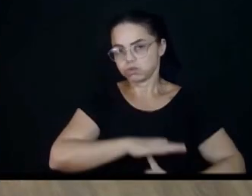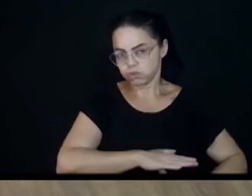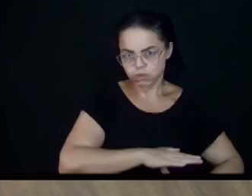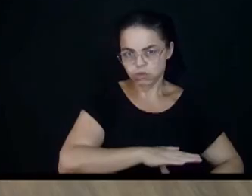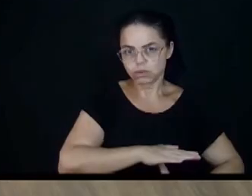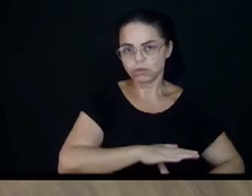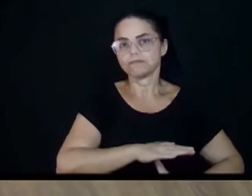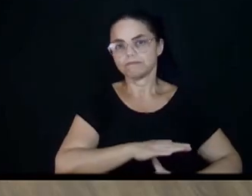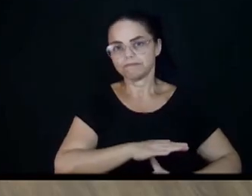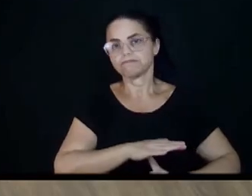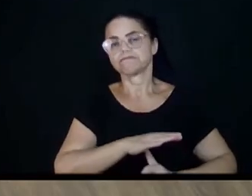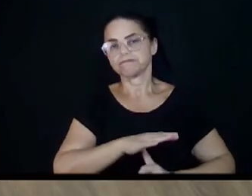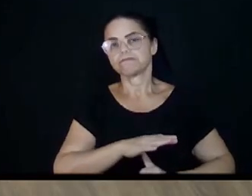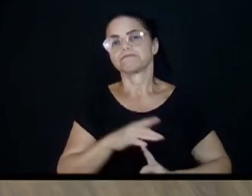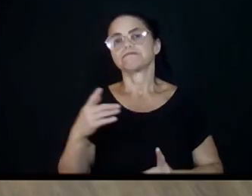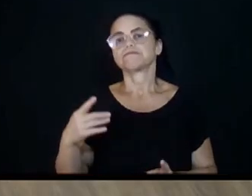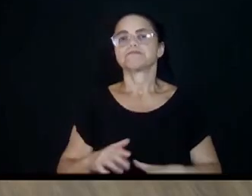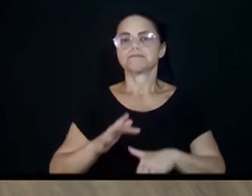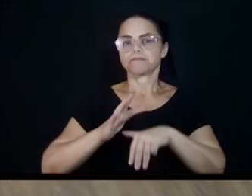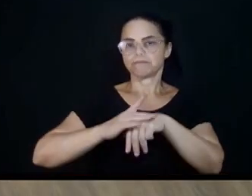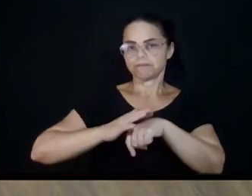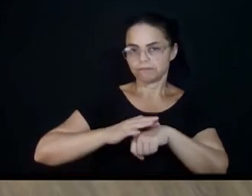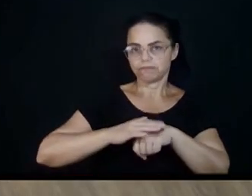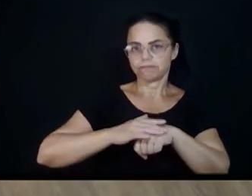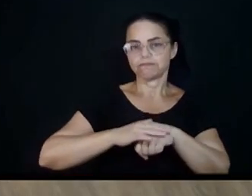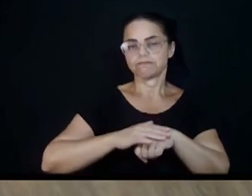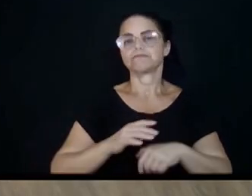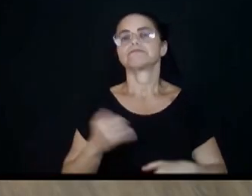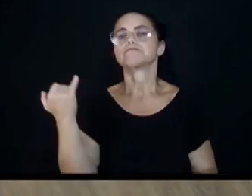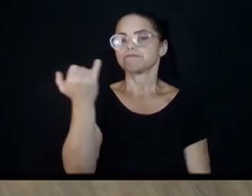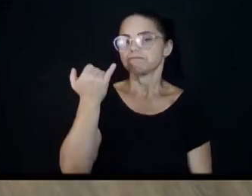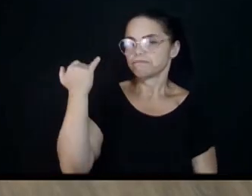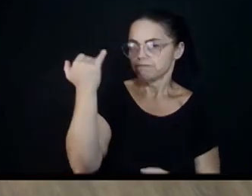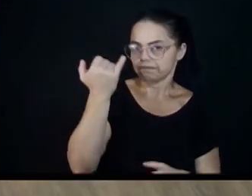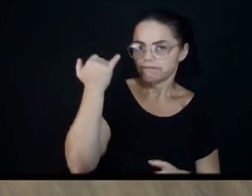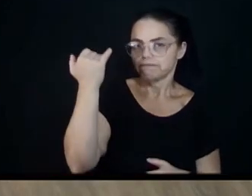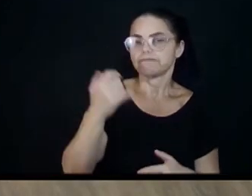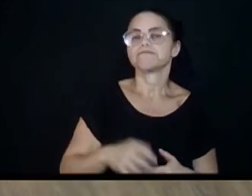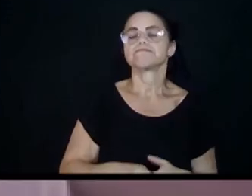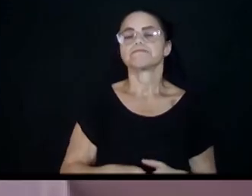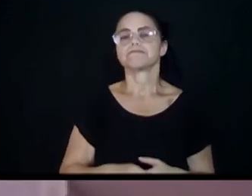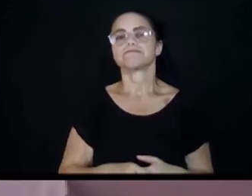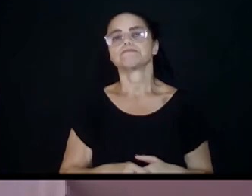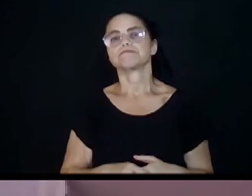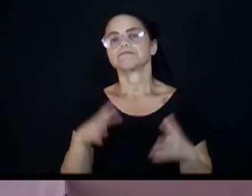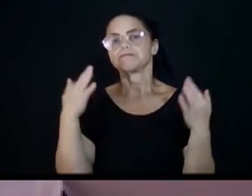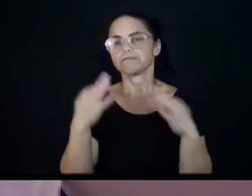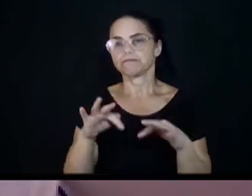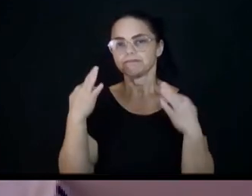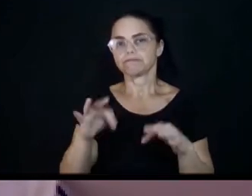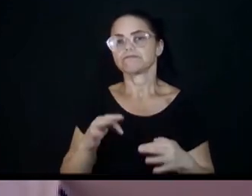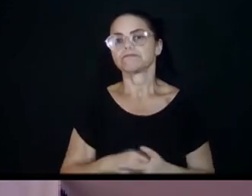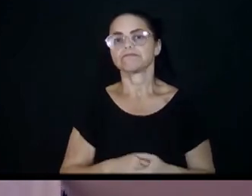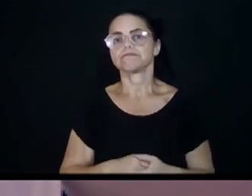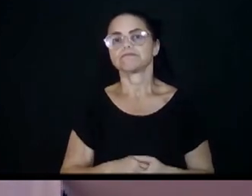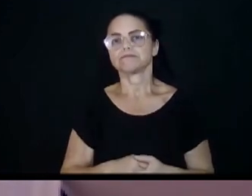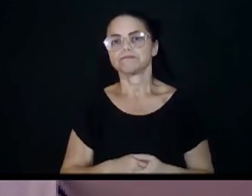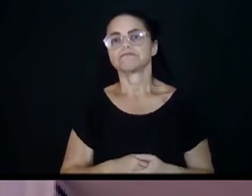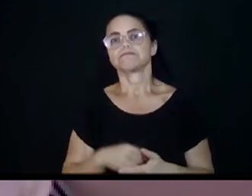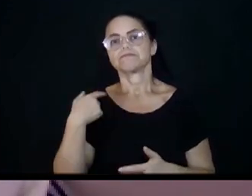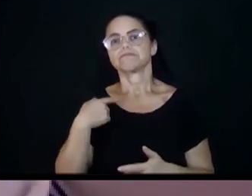uma doença realmente muito importante. A dor, por ser um